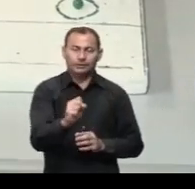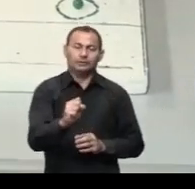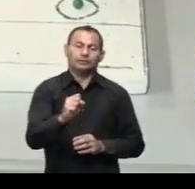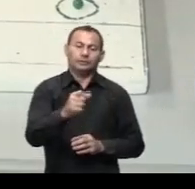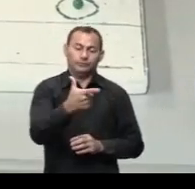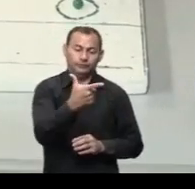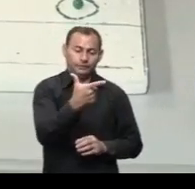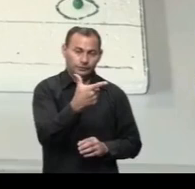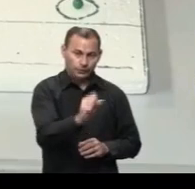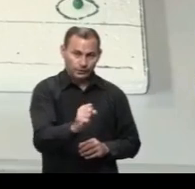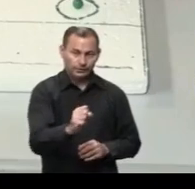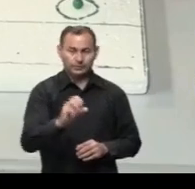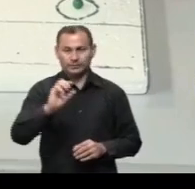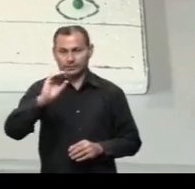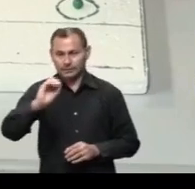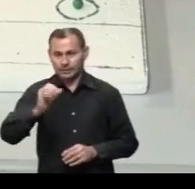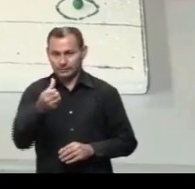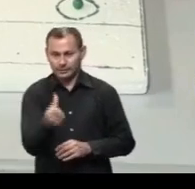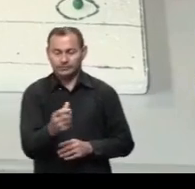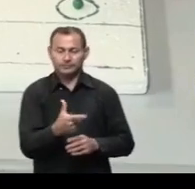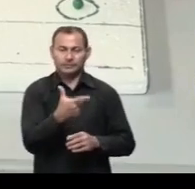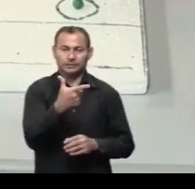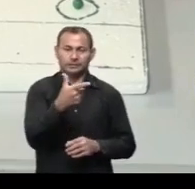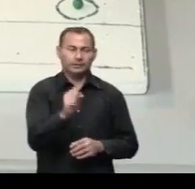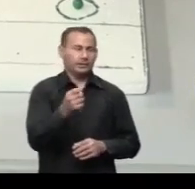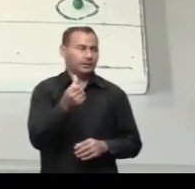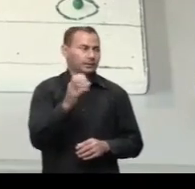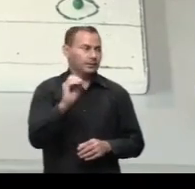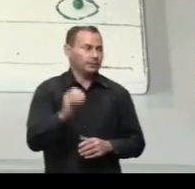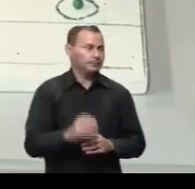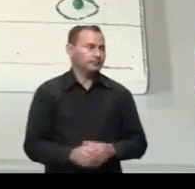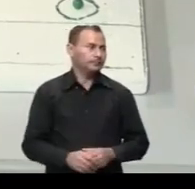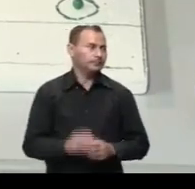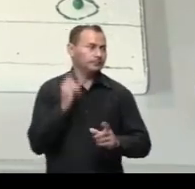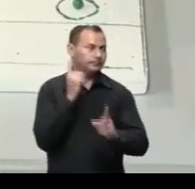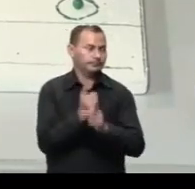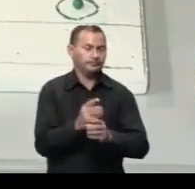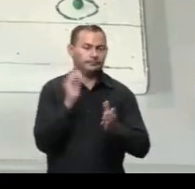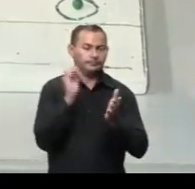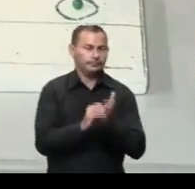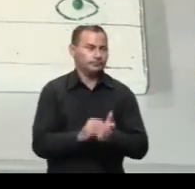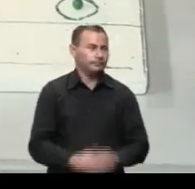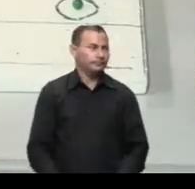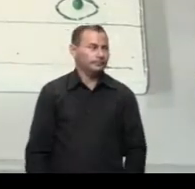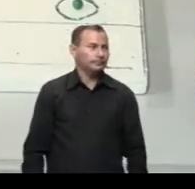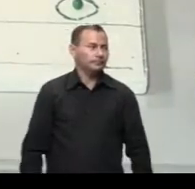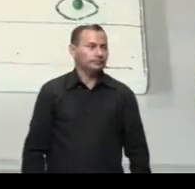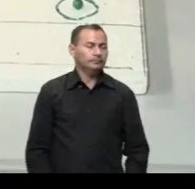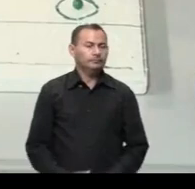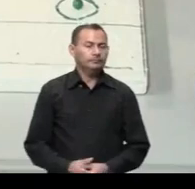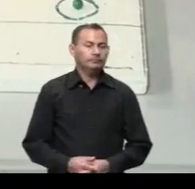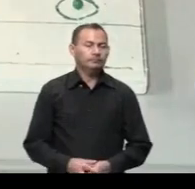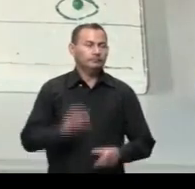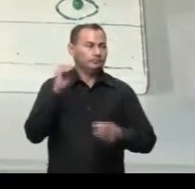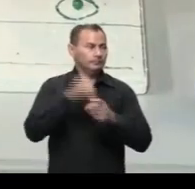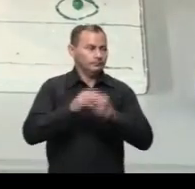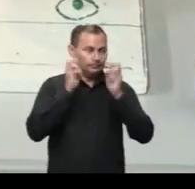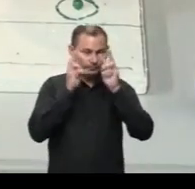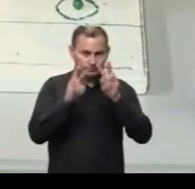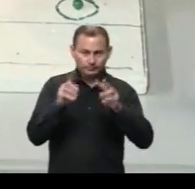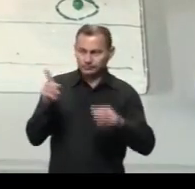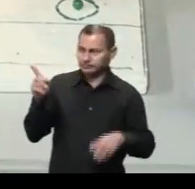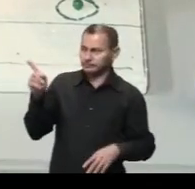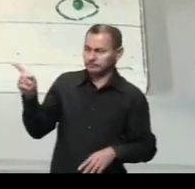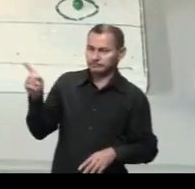28,06. Coloco mais ou menos aqui, 28,06, acho a marcação e coloco